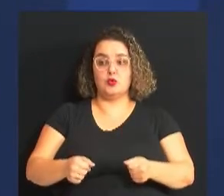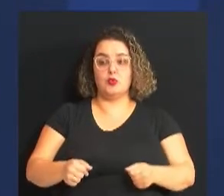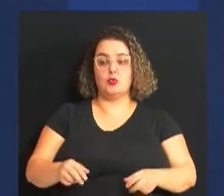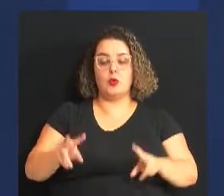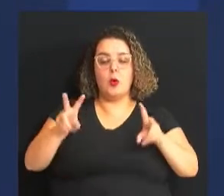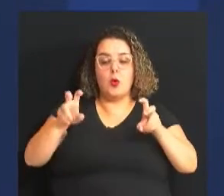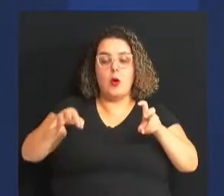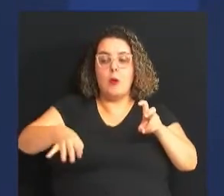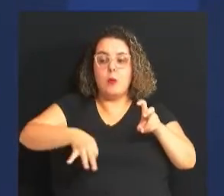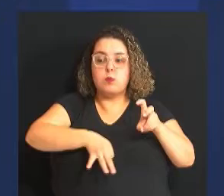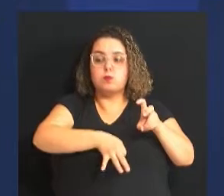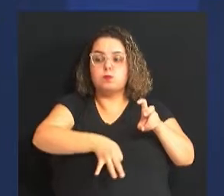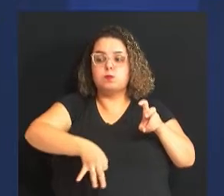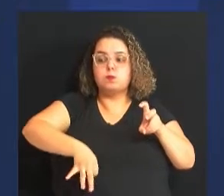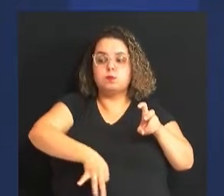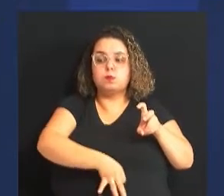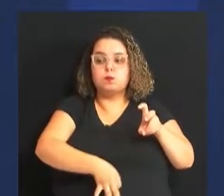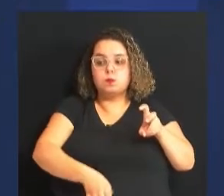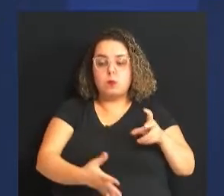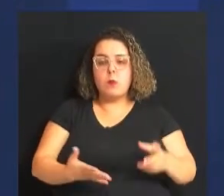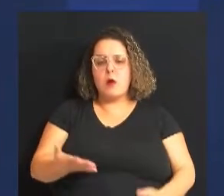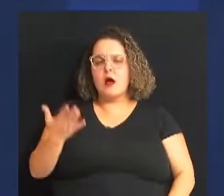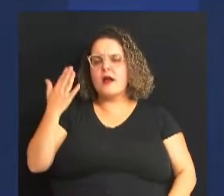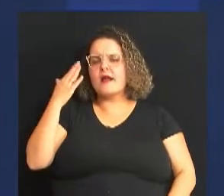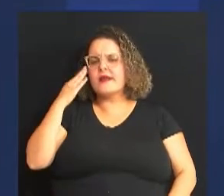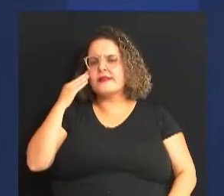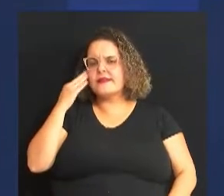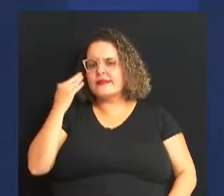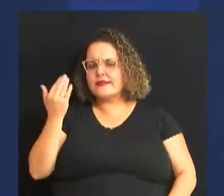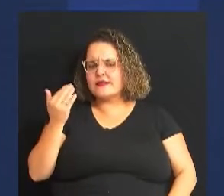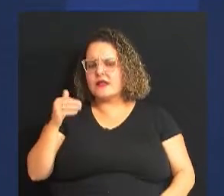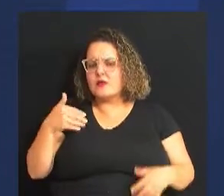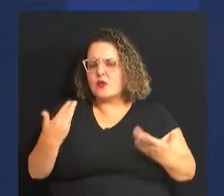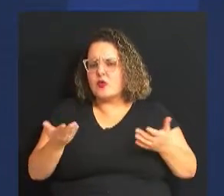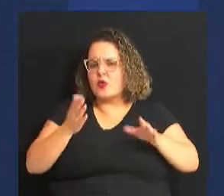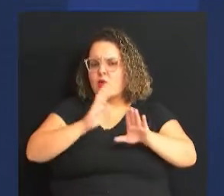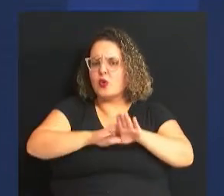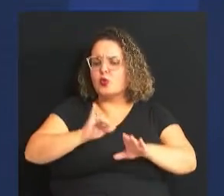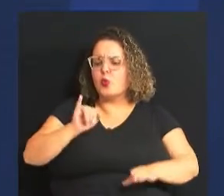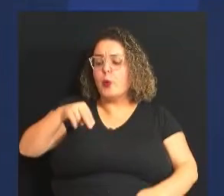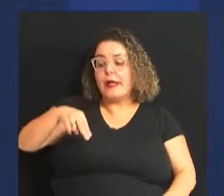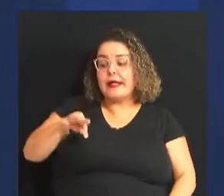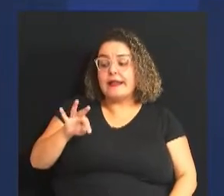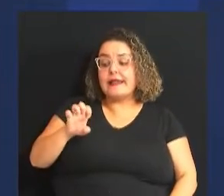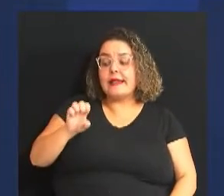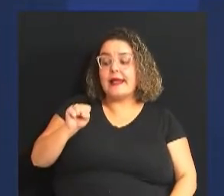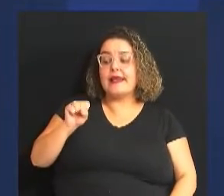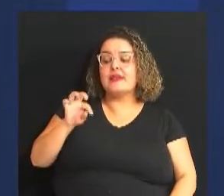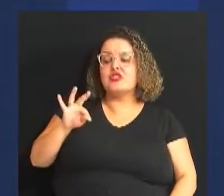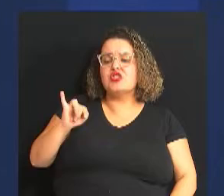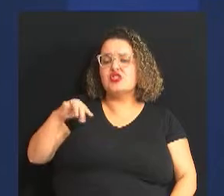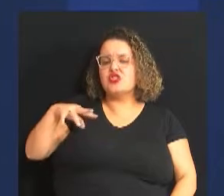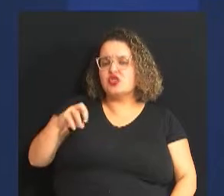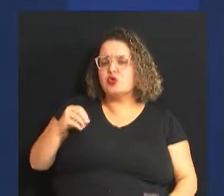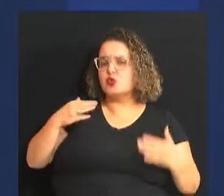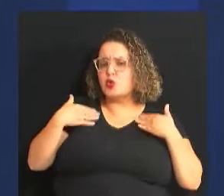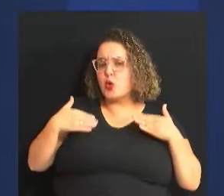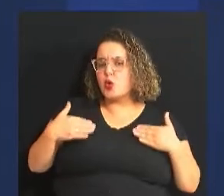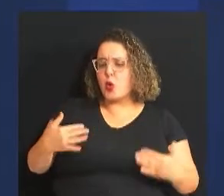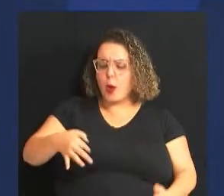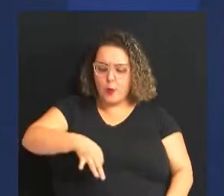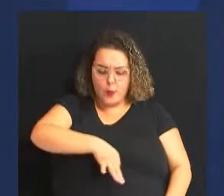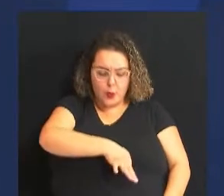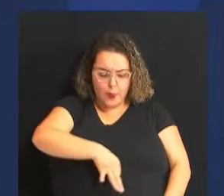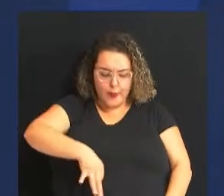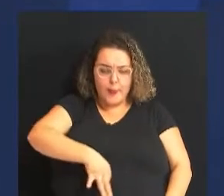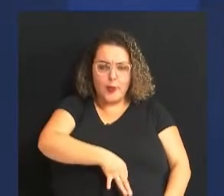intestino. Você sabe qual que é a função do intestino aqui no nosso corpo? Sabe quais são os